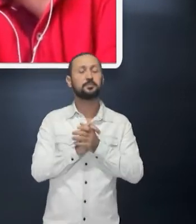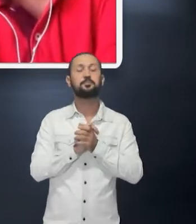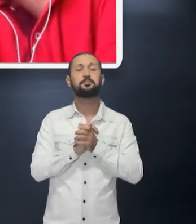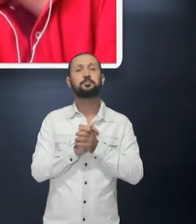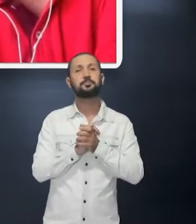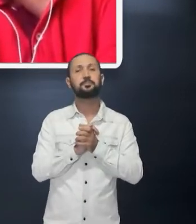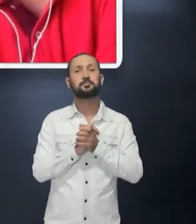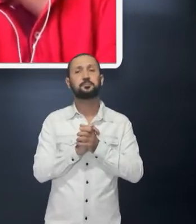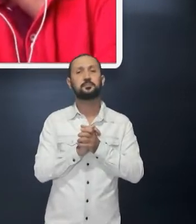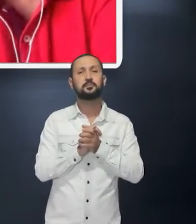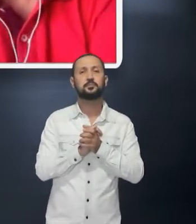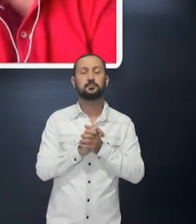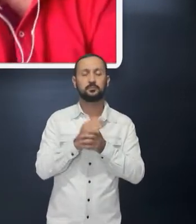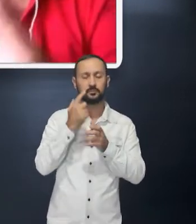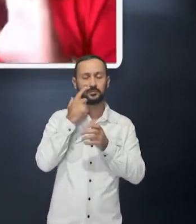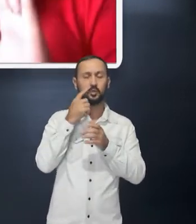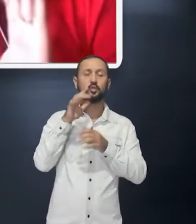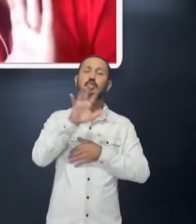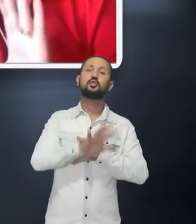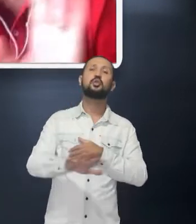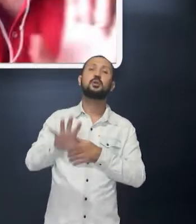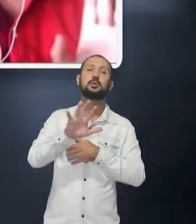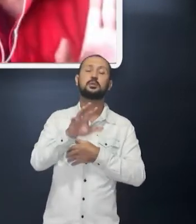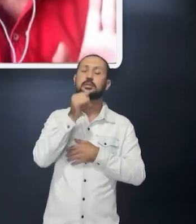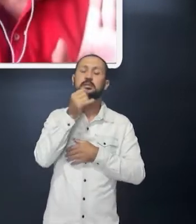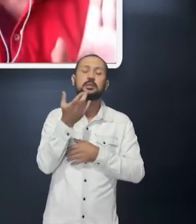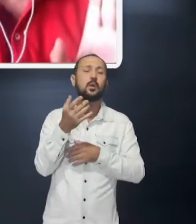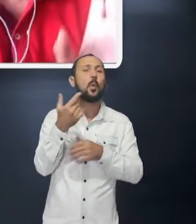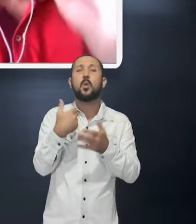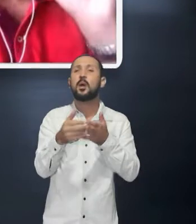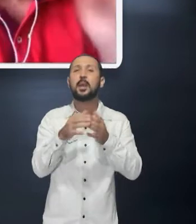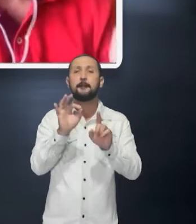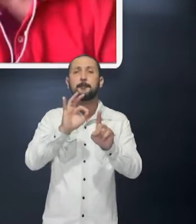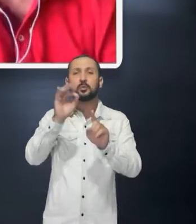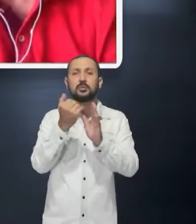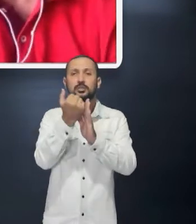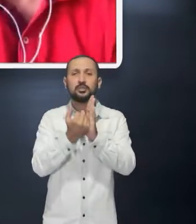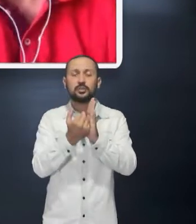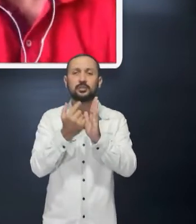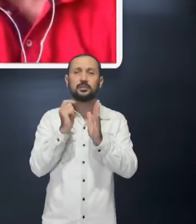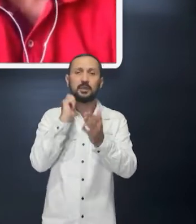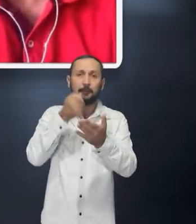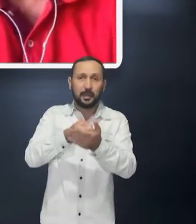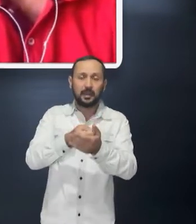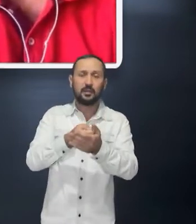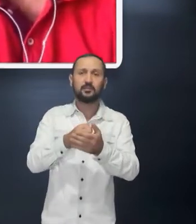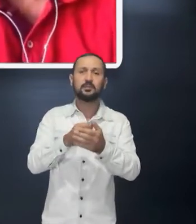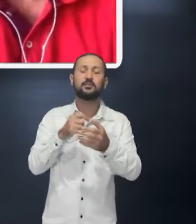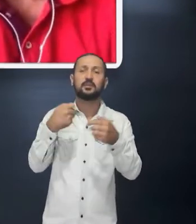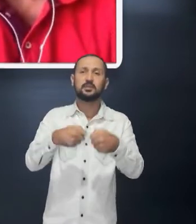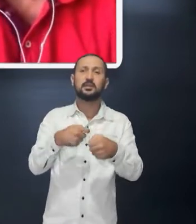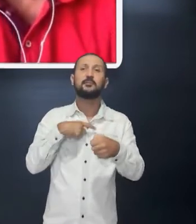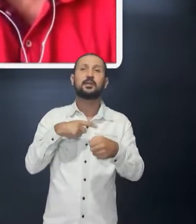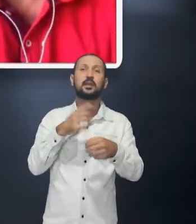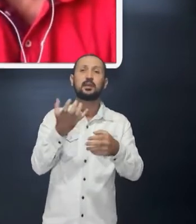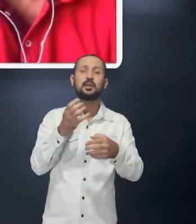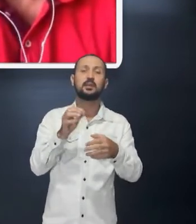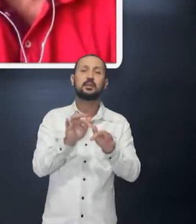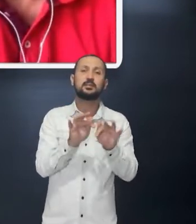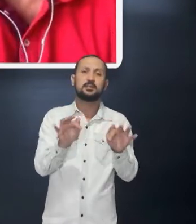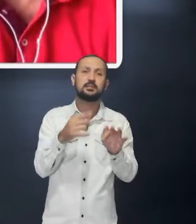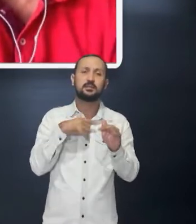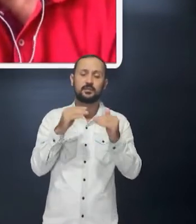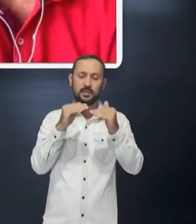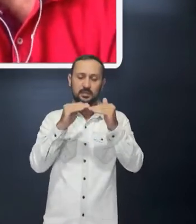Então, falando amplamente, seja a alíquota qual for, você vai ficar obrigado a estar no Simples, porque você vai querer essa faixa